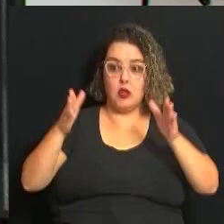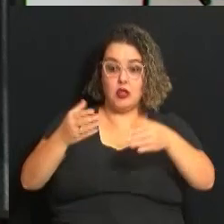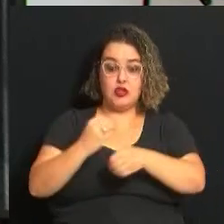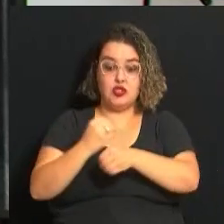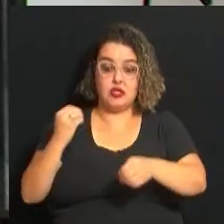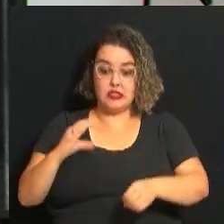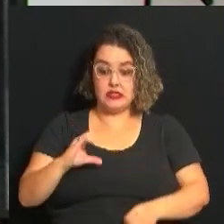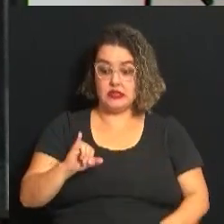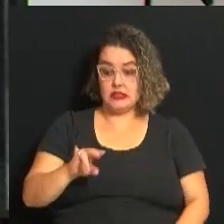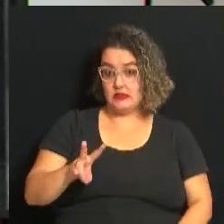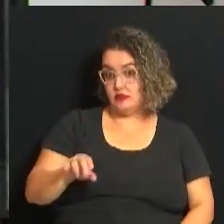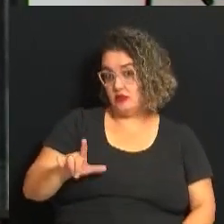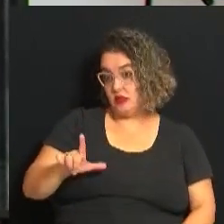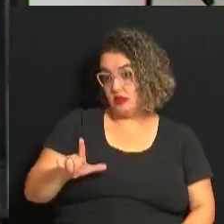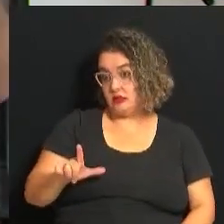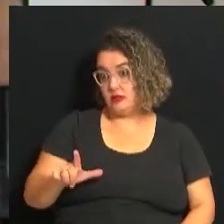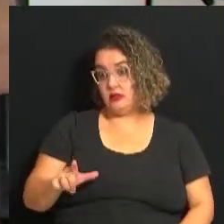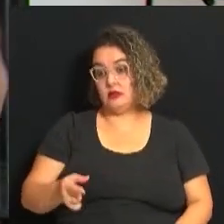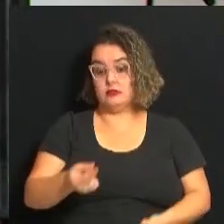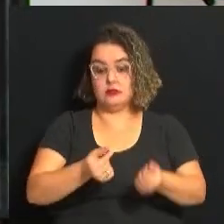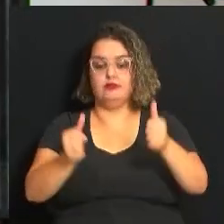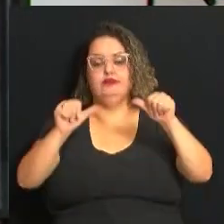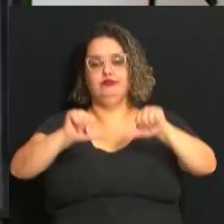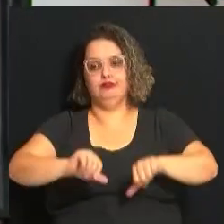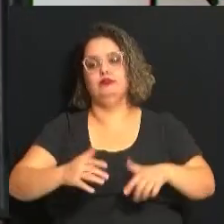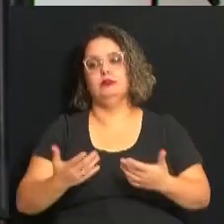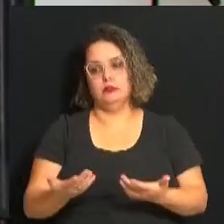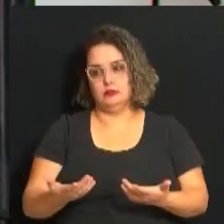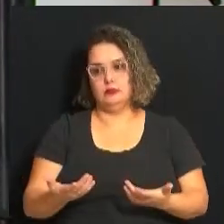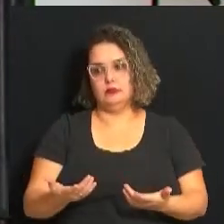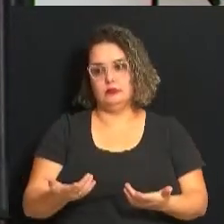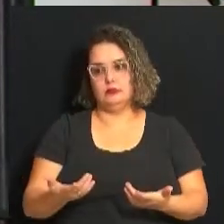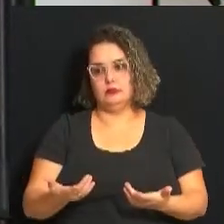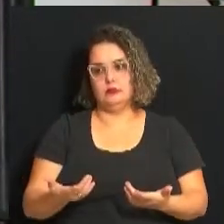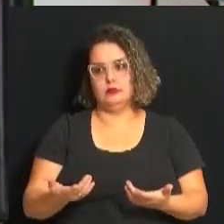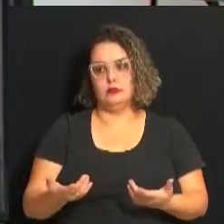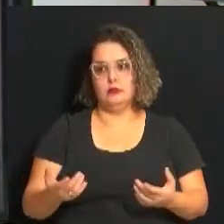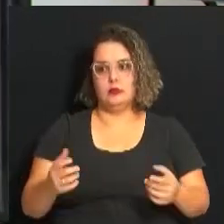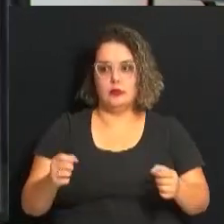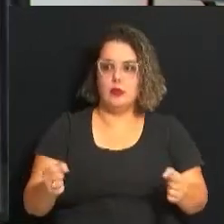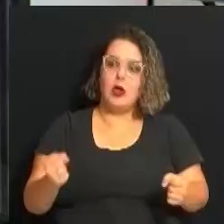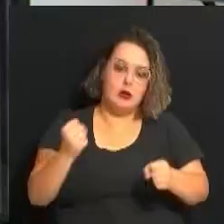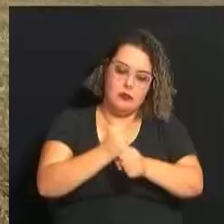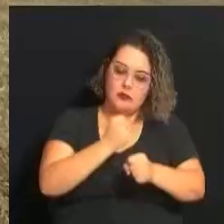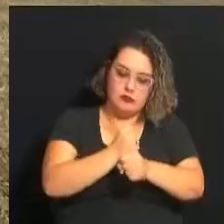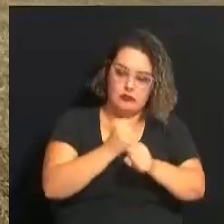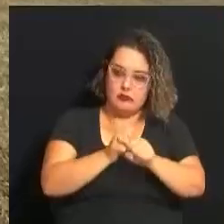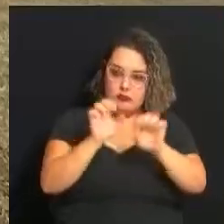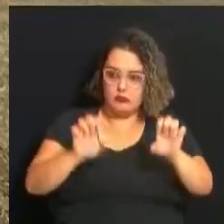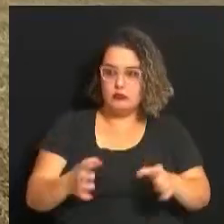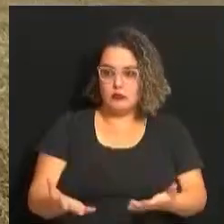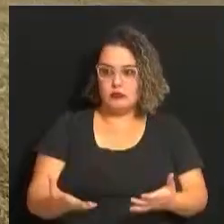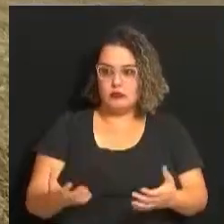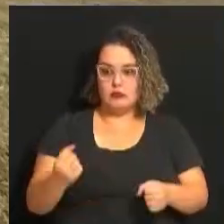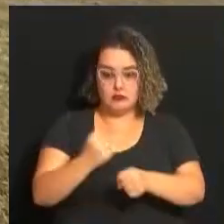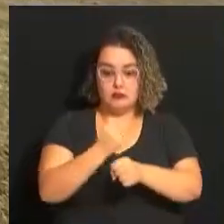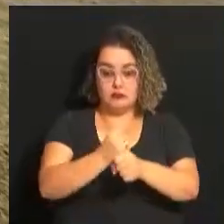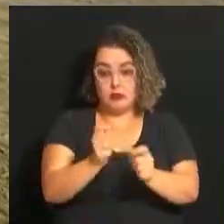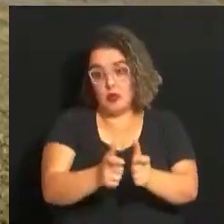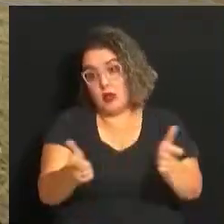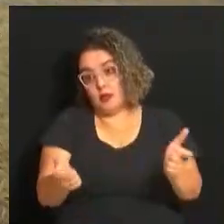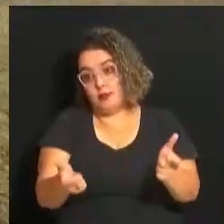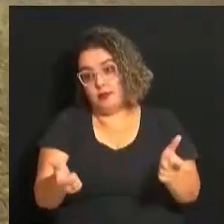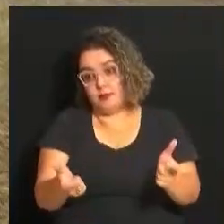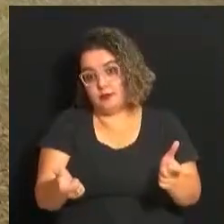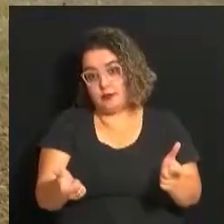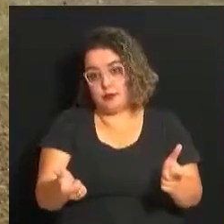você tem uma crise econômica onde você tem uma redução dessas construções, por exemplo, ou reformas, né, de grandes construções,